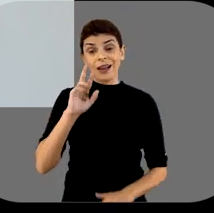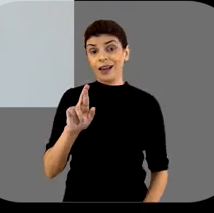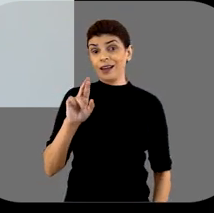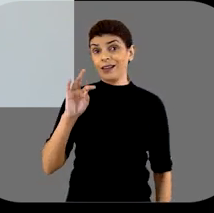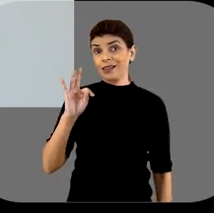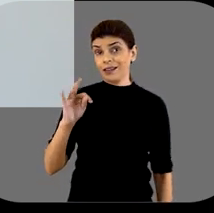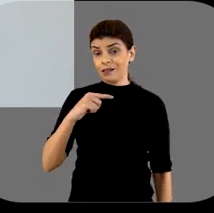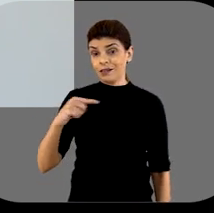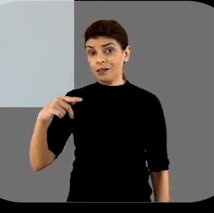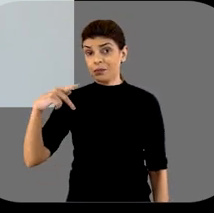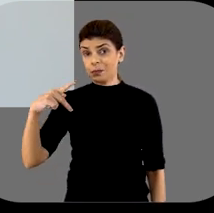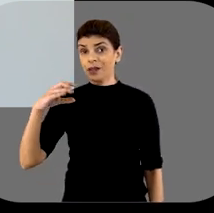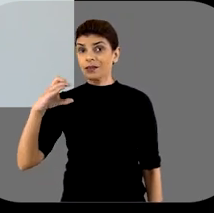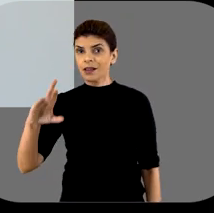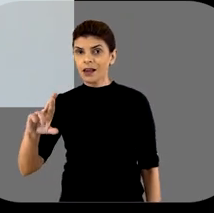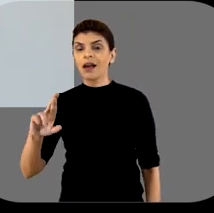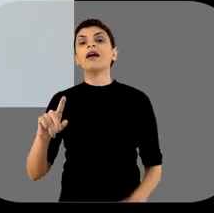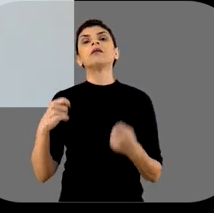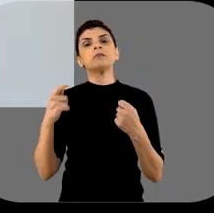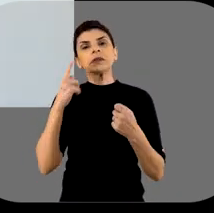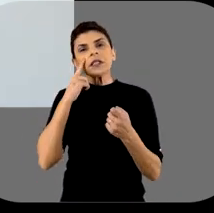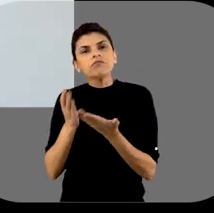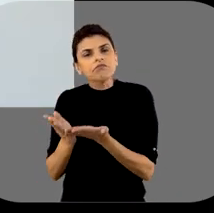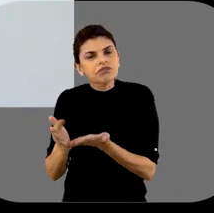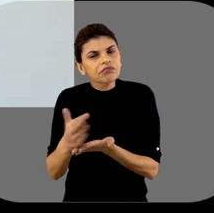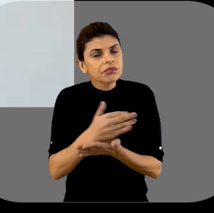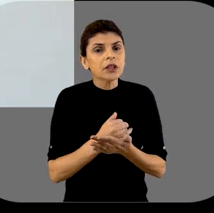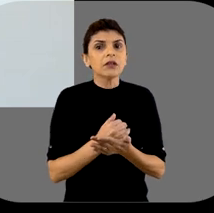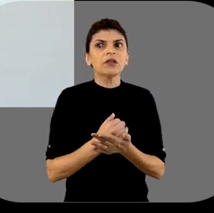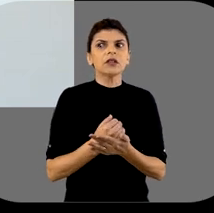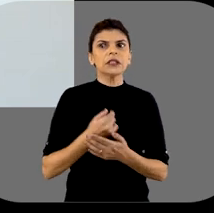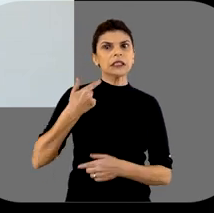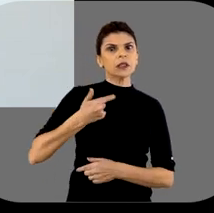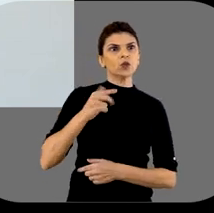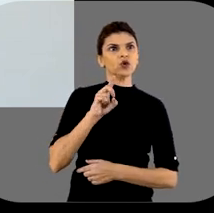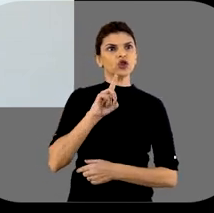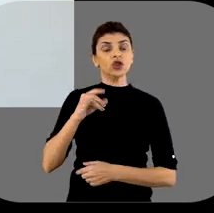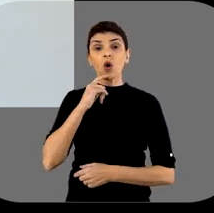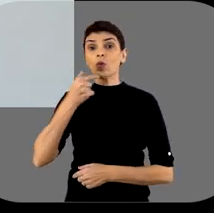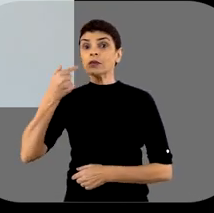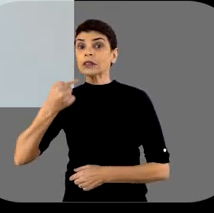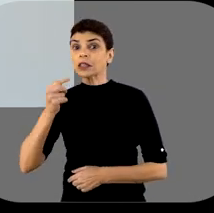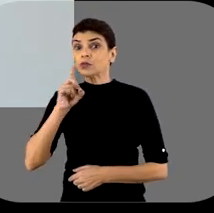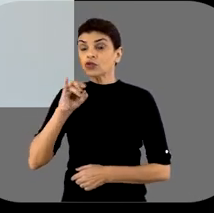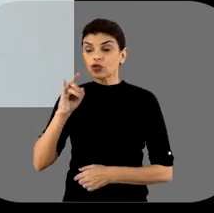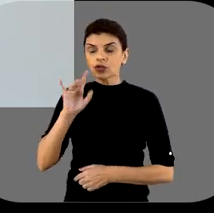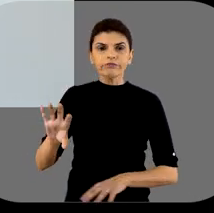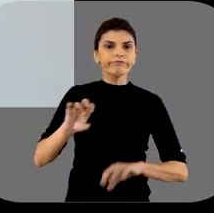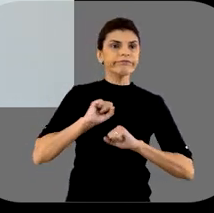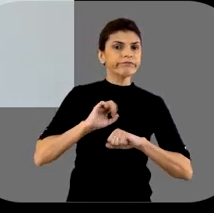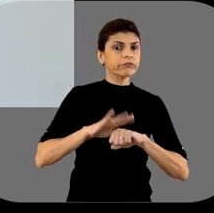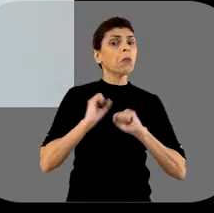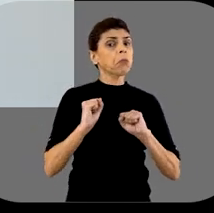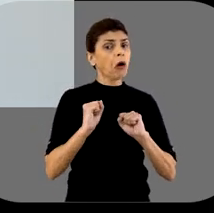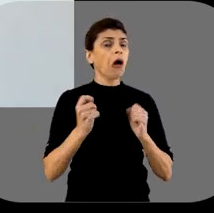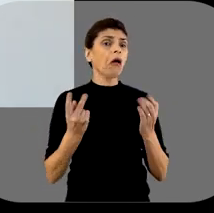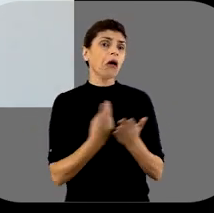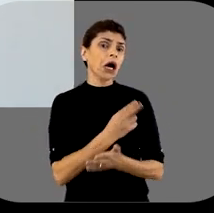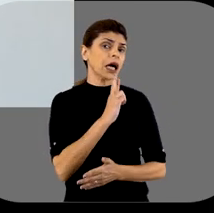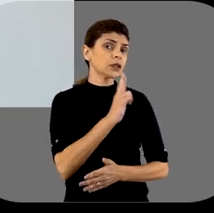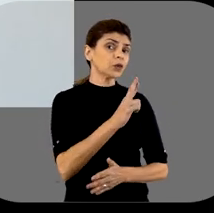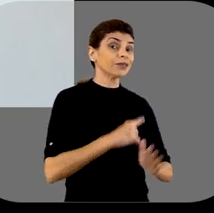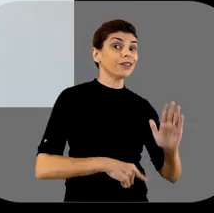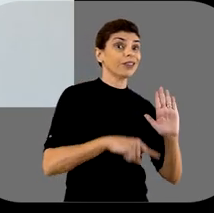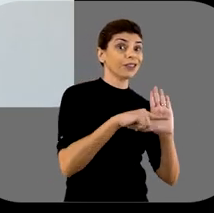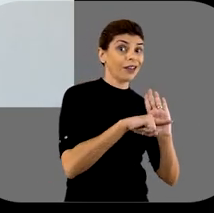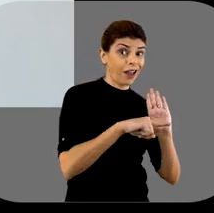que o RT-PCR idealmente deve ser coletado entre o segundo e o sétimo dia da infecção. E antes disso, ele pode dar negativo, e depois